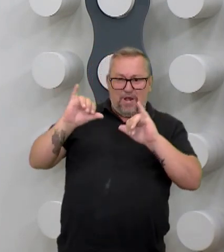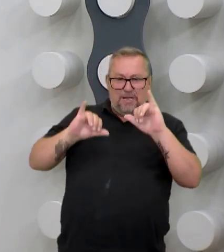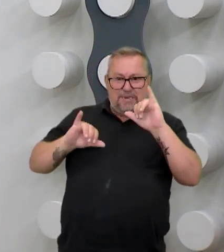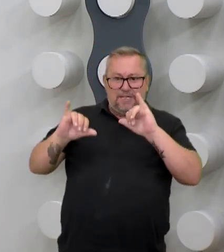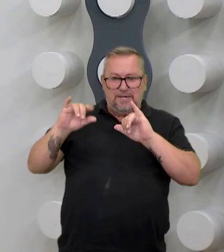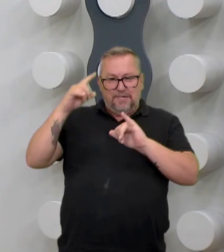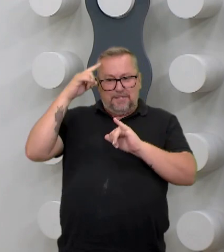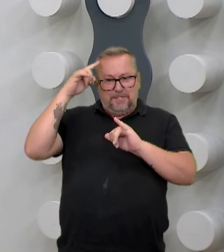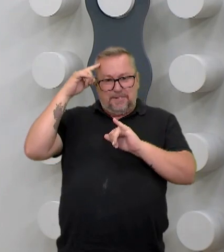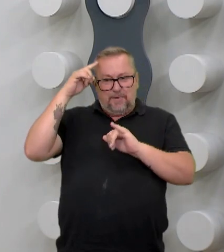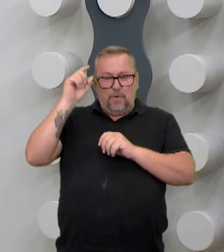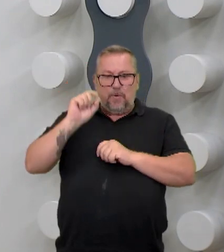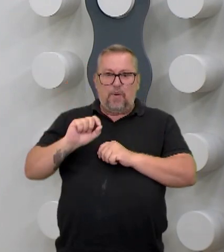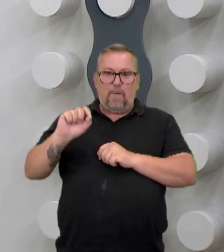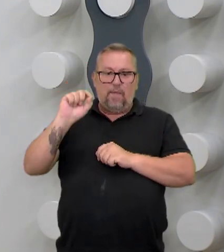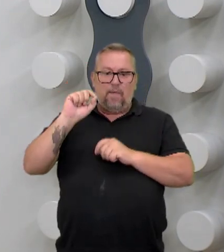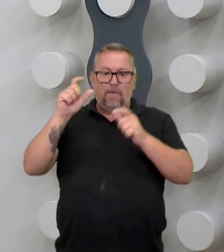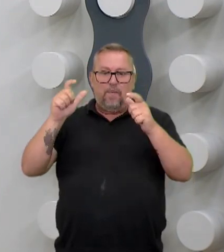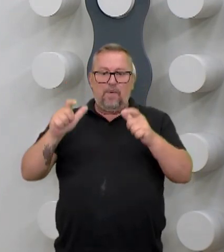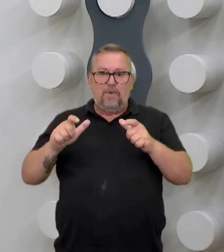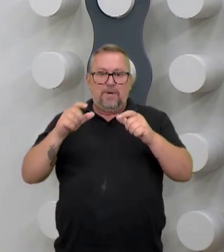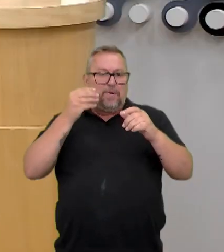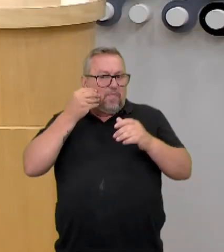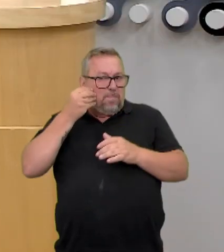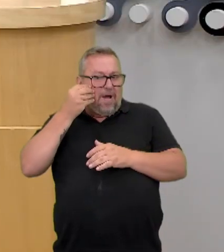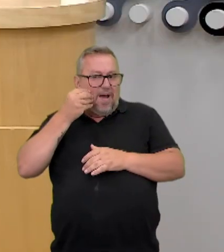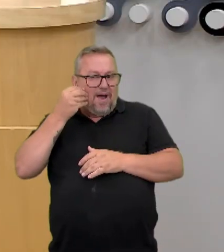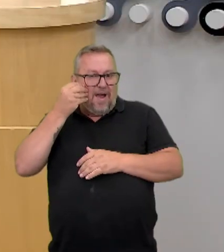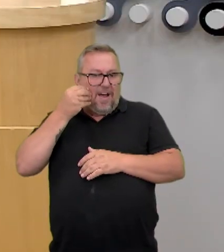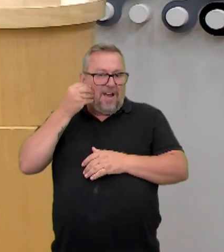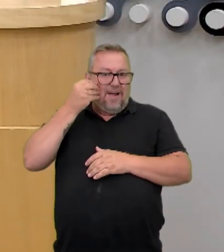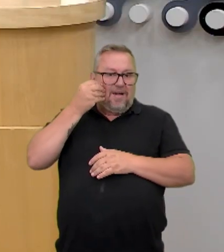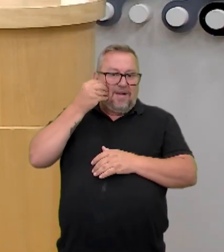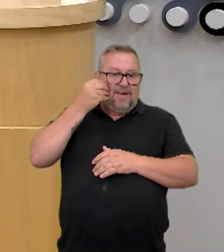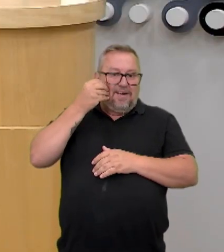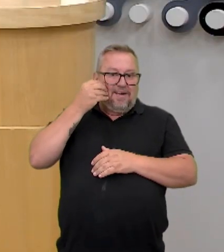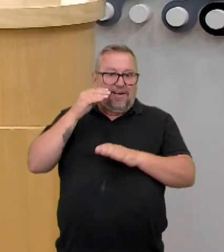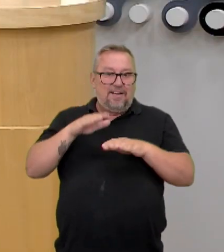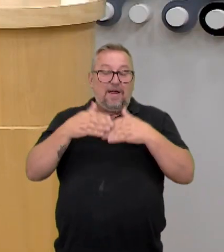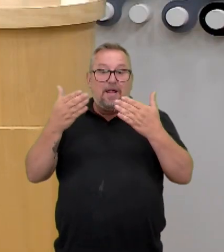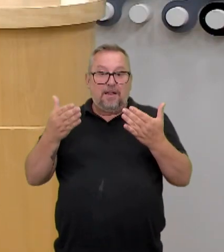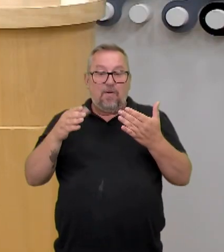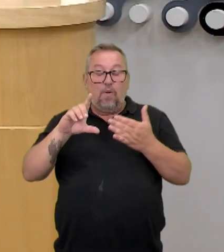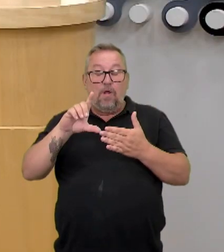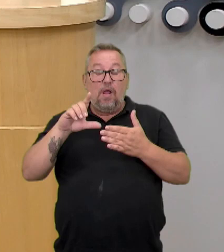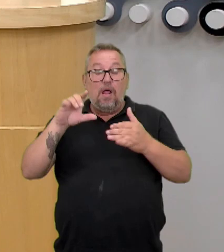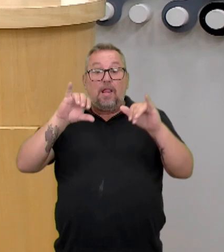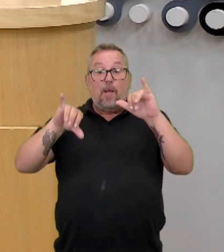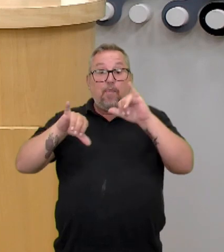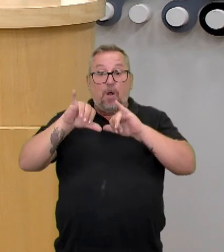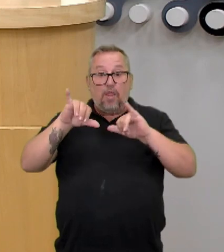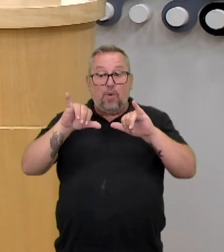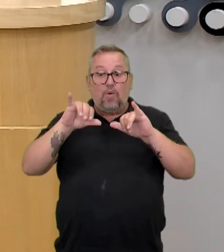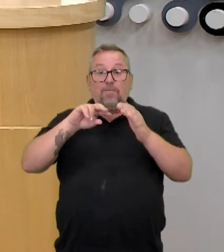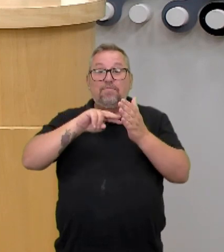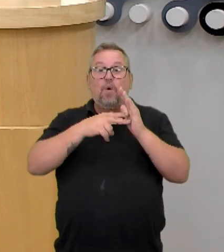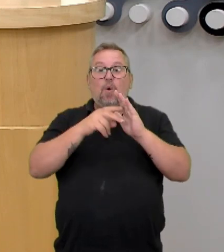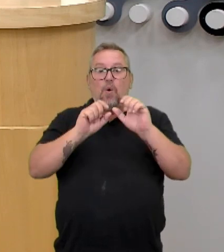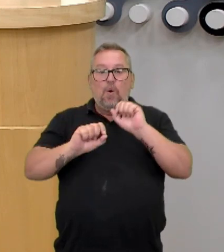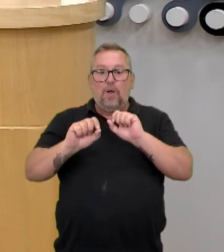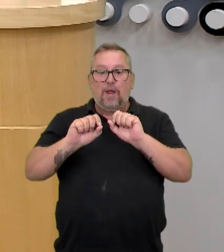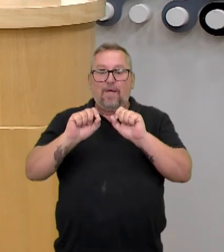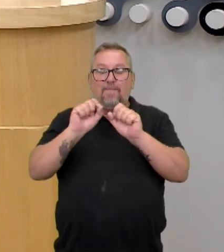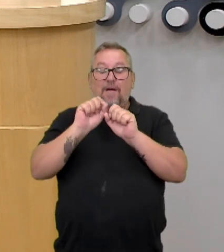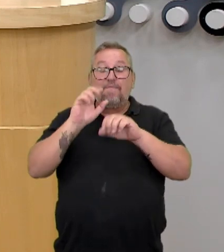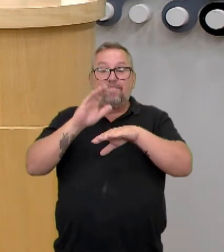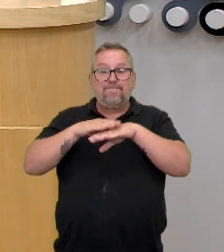palavra laboratório, que é um lugar de experiência, né? De experimentação. Sim. Então, laboratório de produção jornalística. Na formação